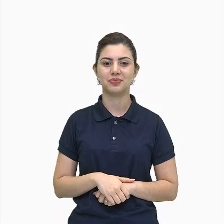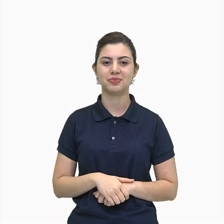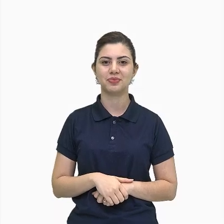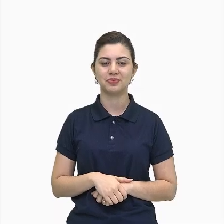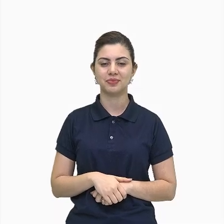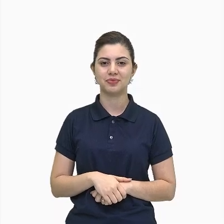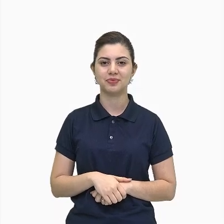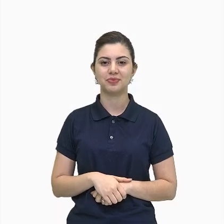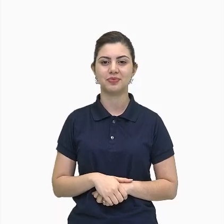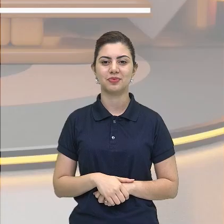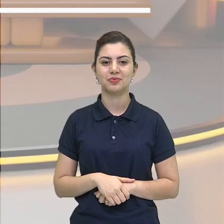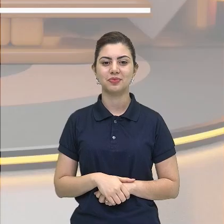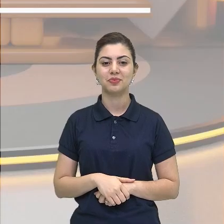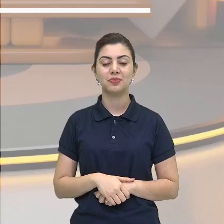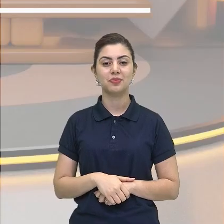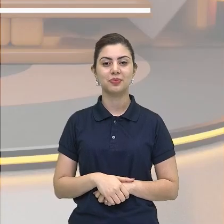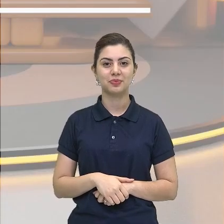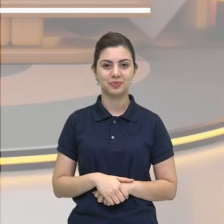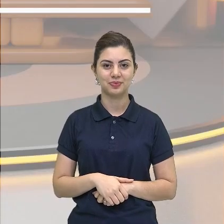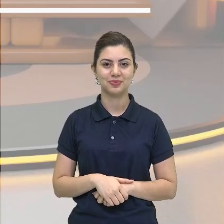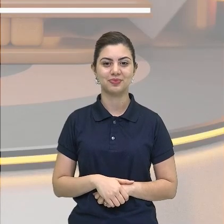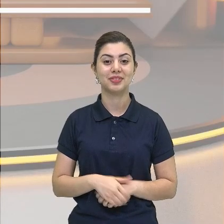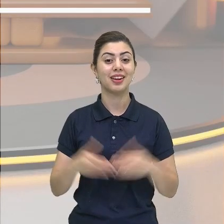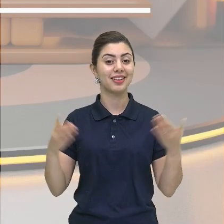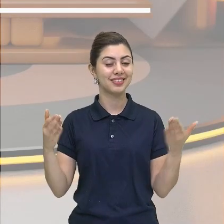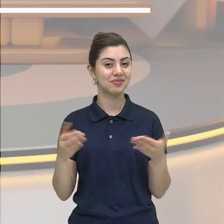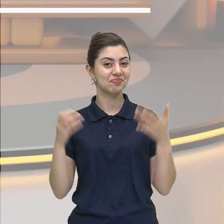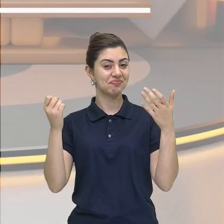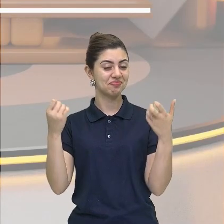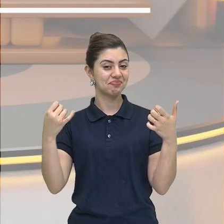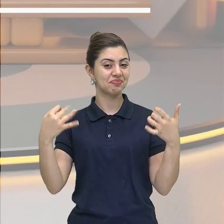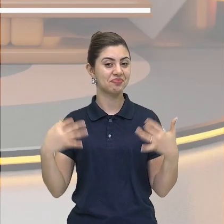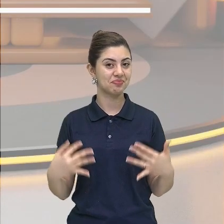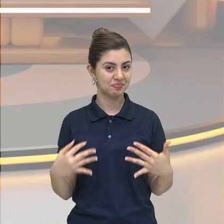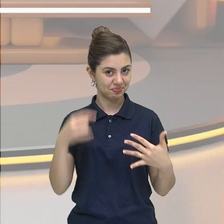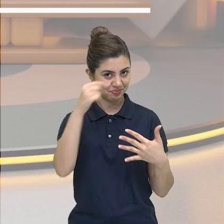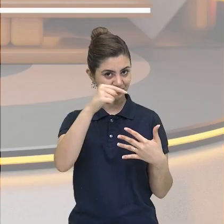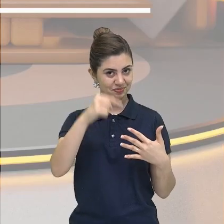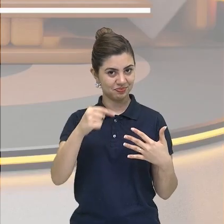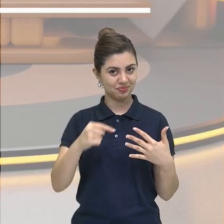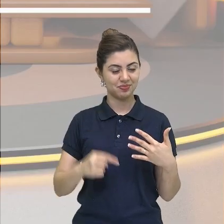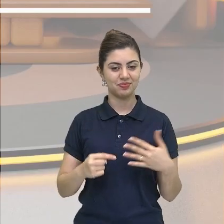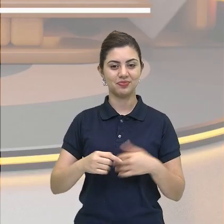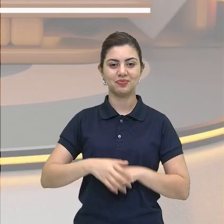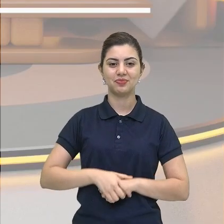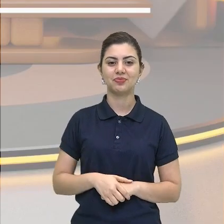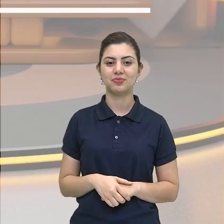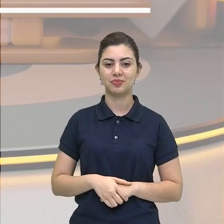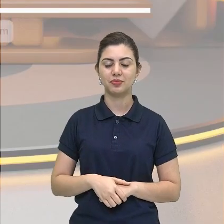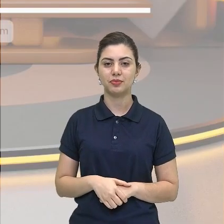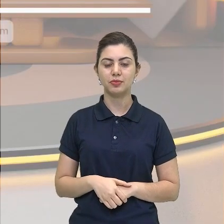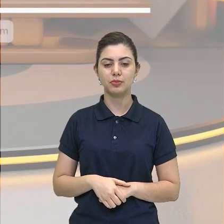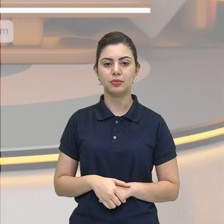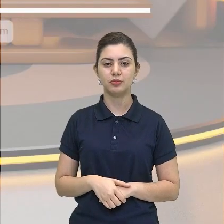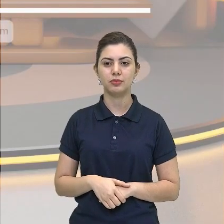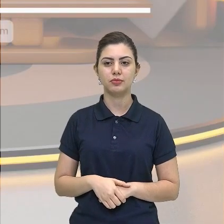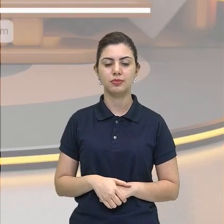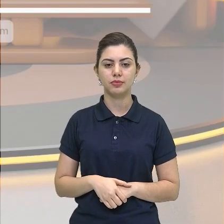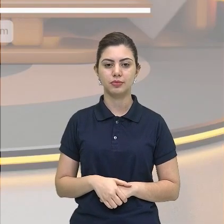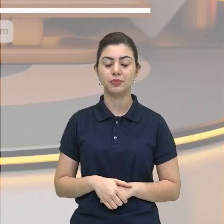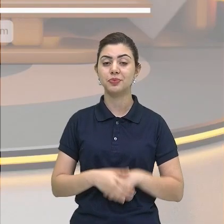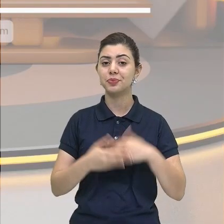continuando aqui, vamos falar ainda um pouco mais sobre essas questões, tá bom? Então, ainda aqui